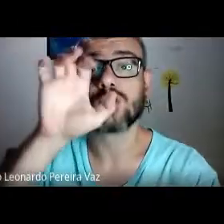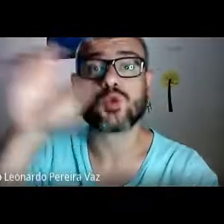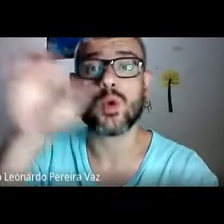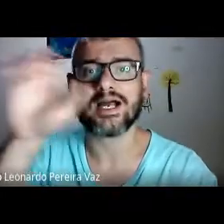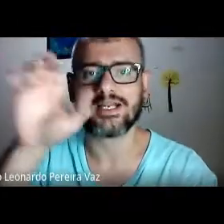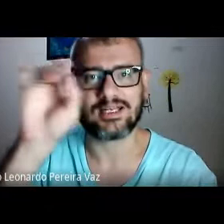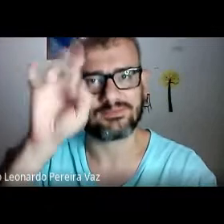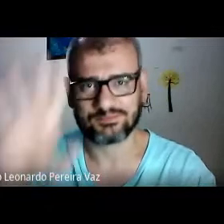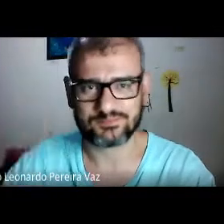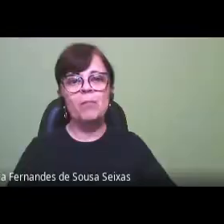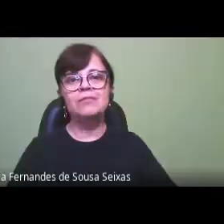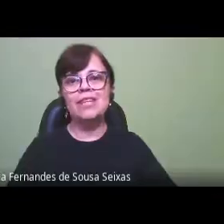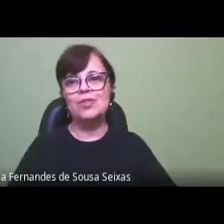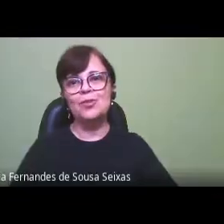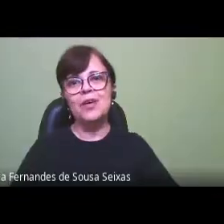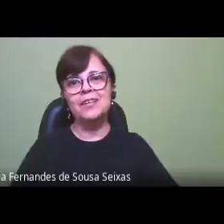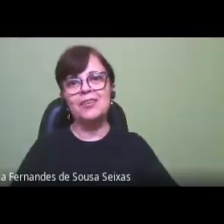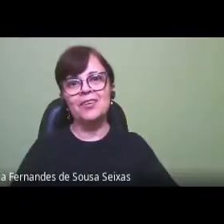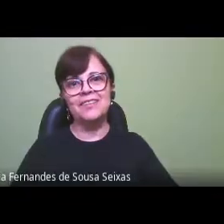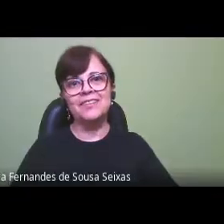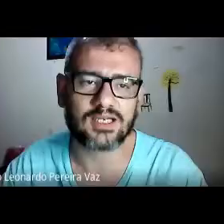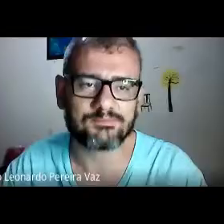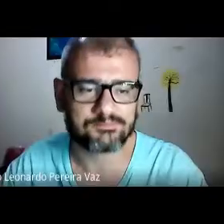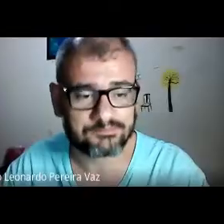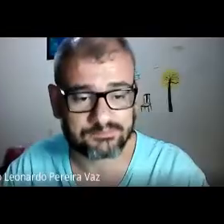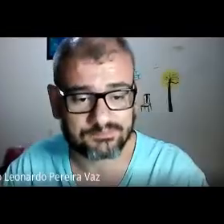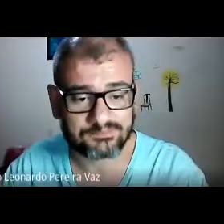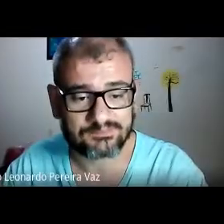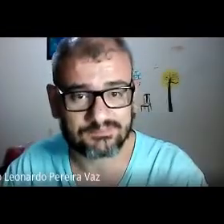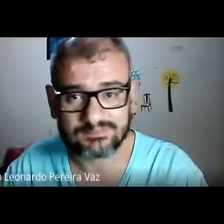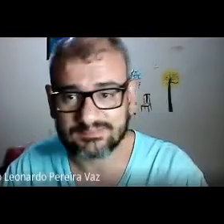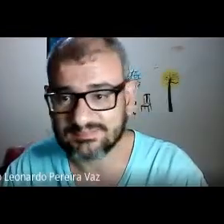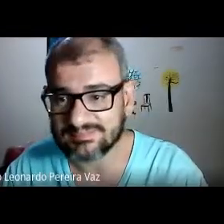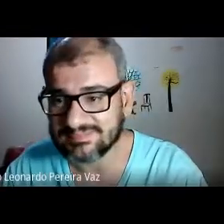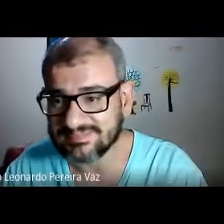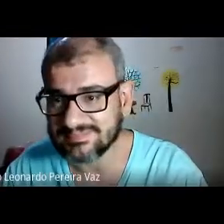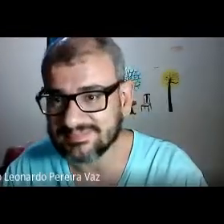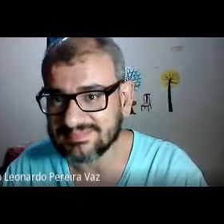Só Tuana. Vou perguntar só a Tuana agora.